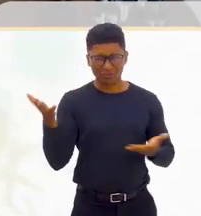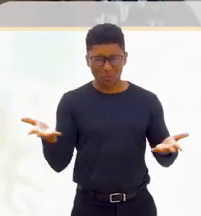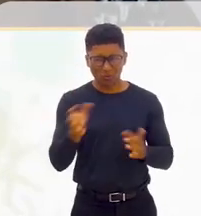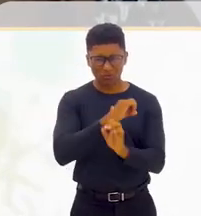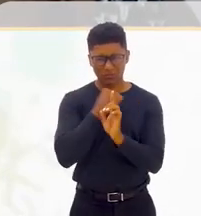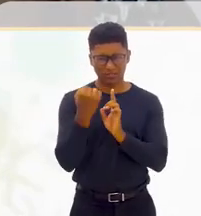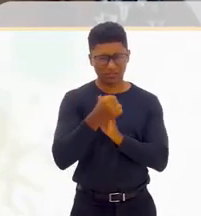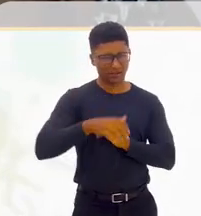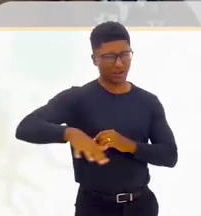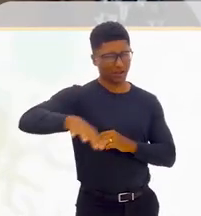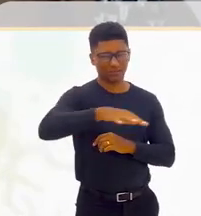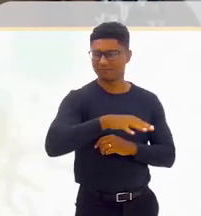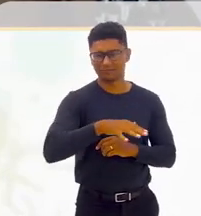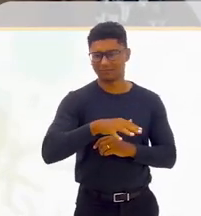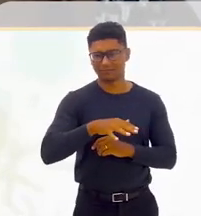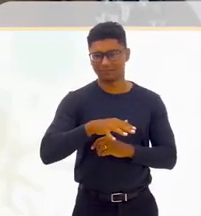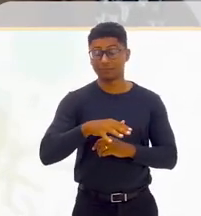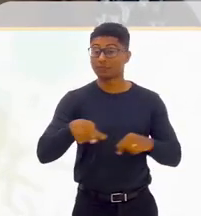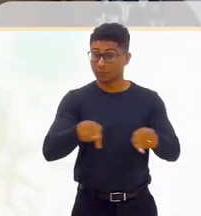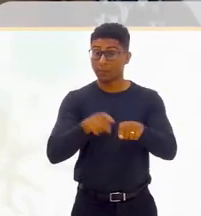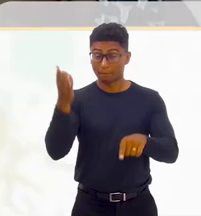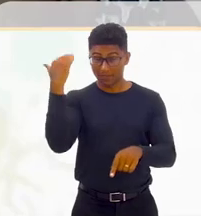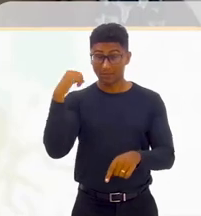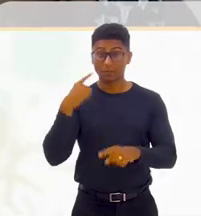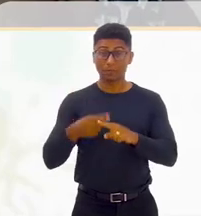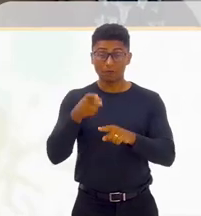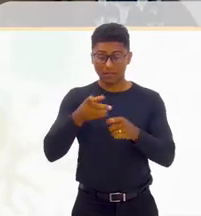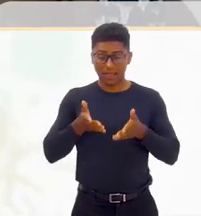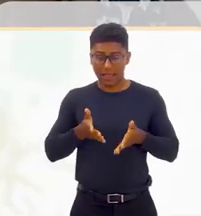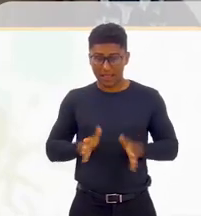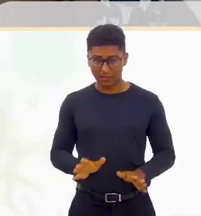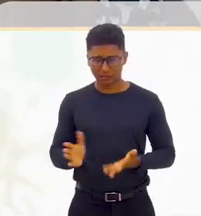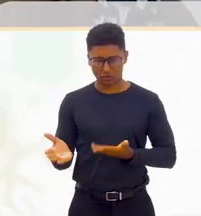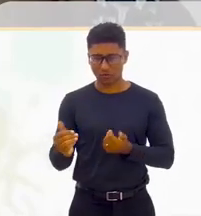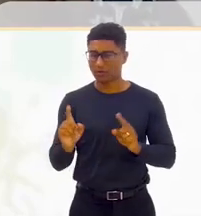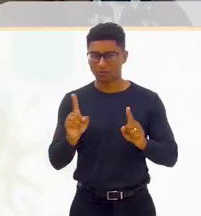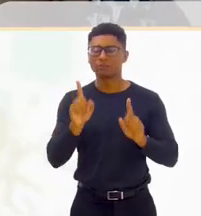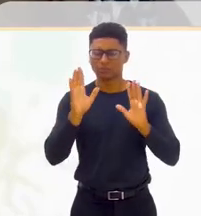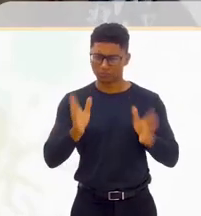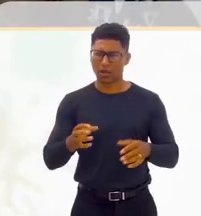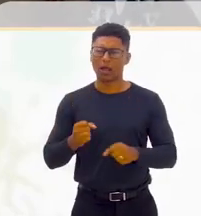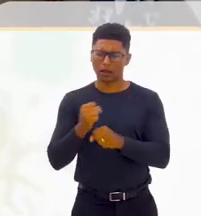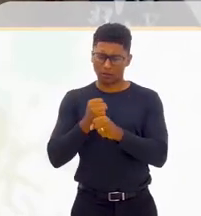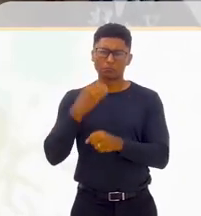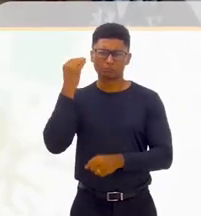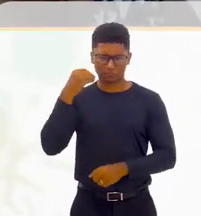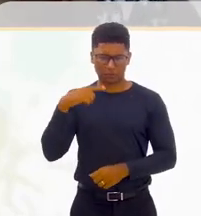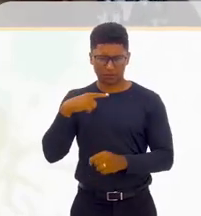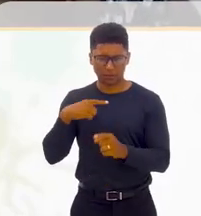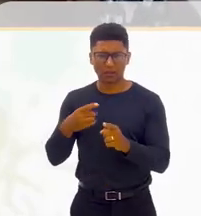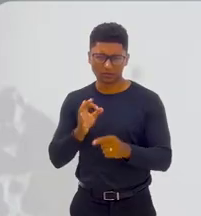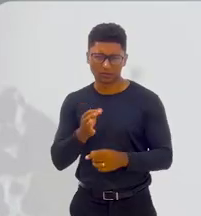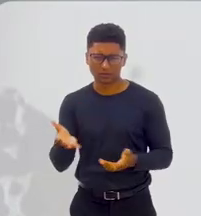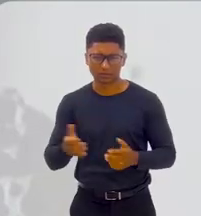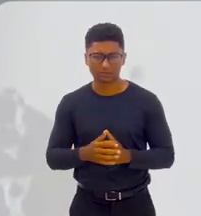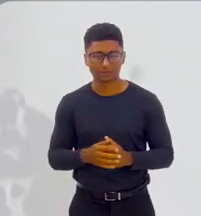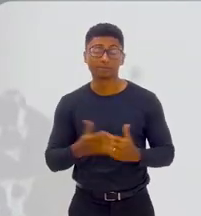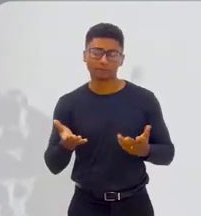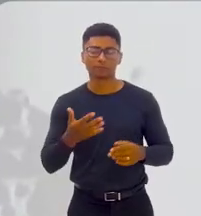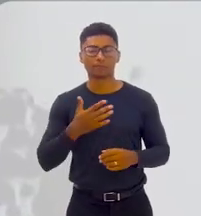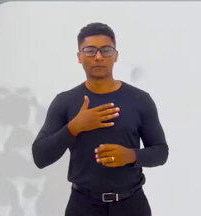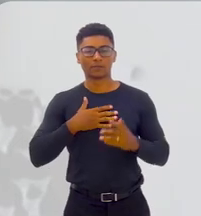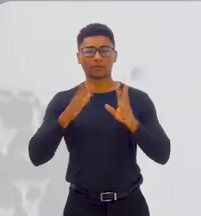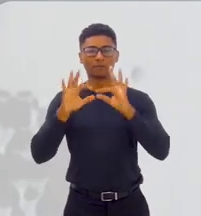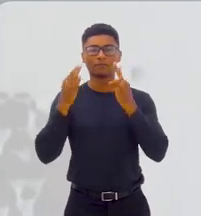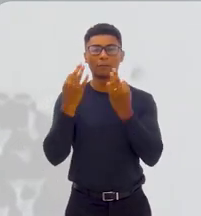que a gente vive e que a gente já viveu, porque você não nasceu ontem. Exatamente. Na verdade, assim, quando na